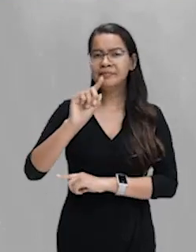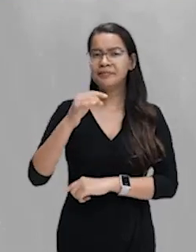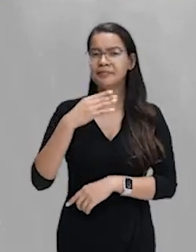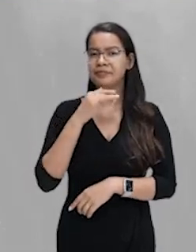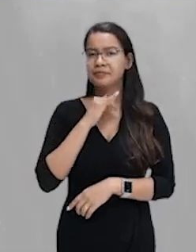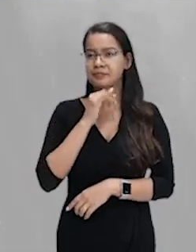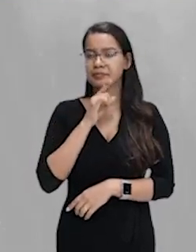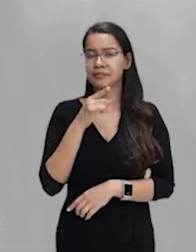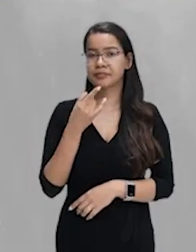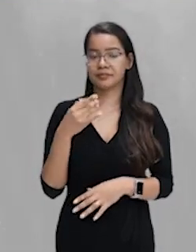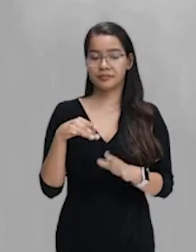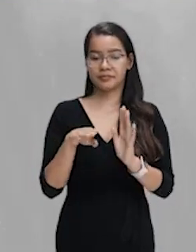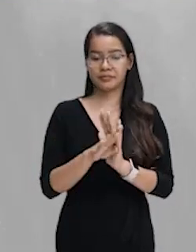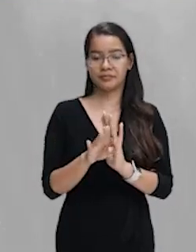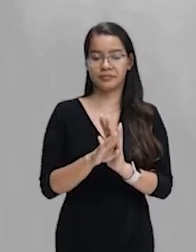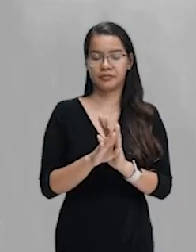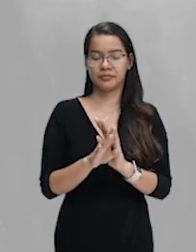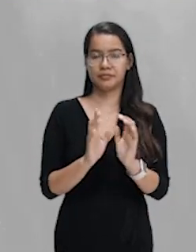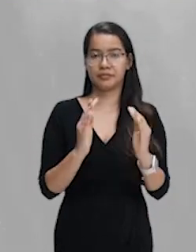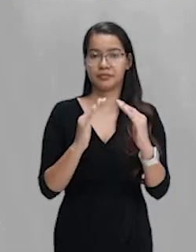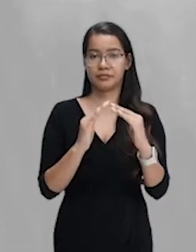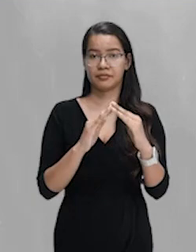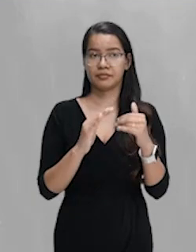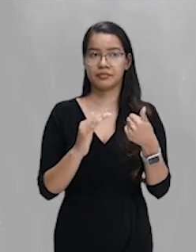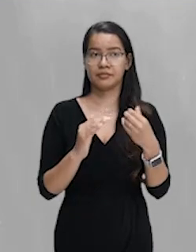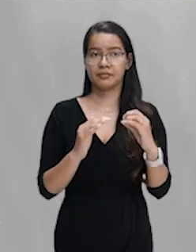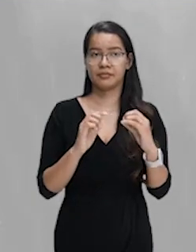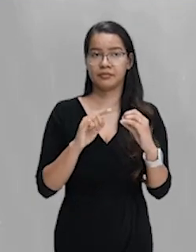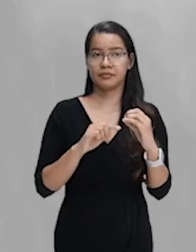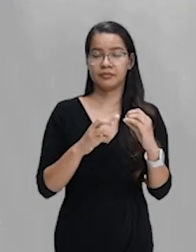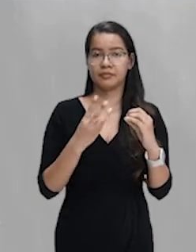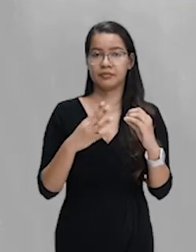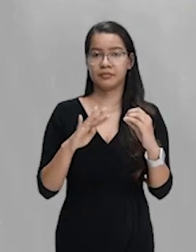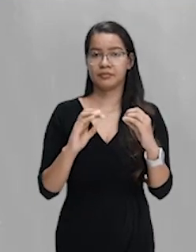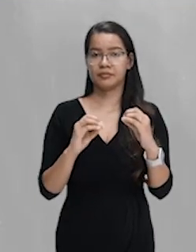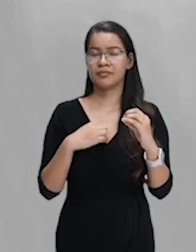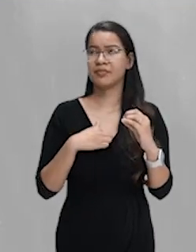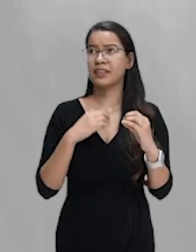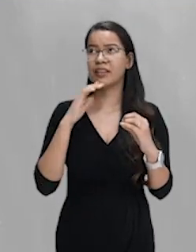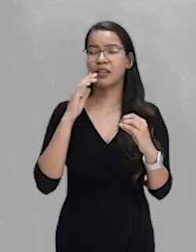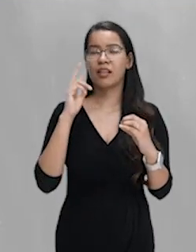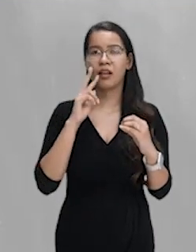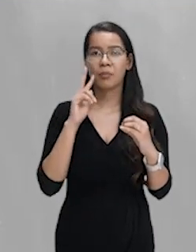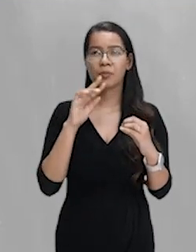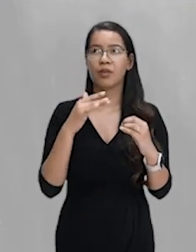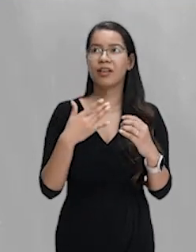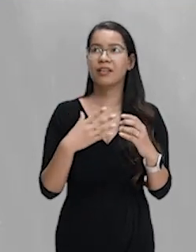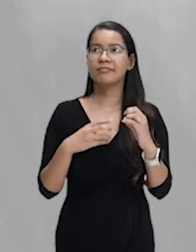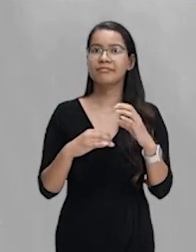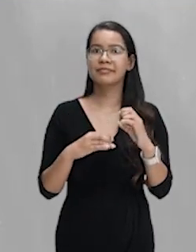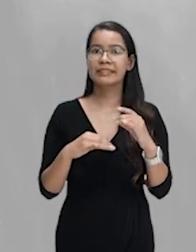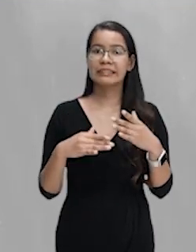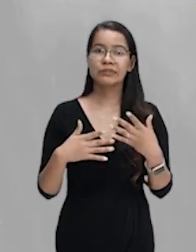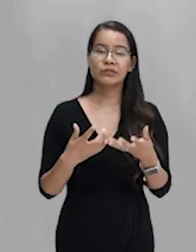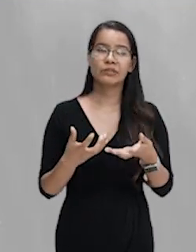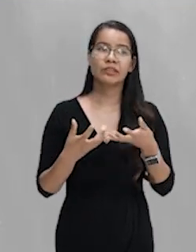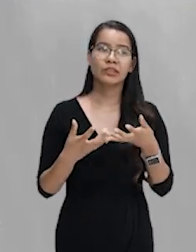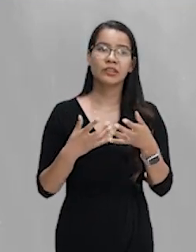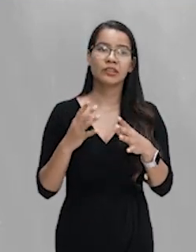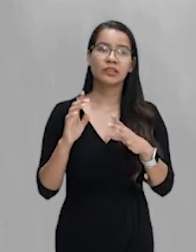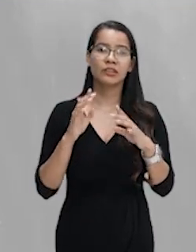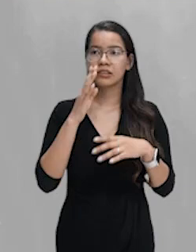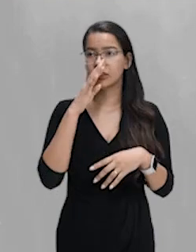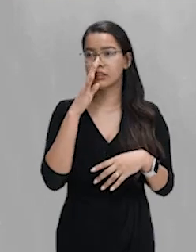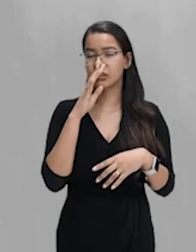alguma coisa. Poxa, a aula, tá na hora do programa, vou sentar para estudar. E vocês, de repente, queriam assistir exatamente